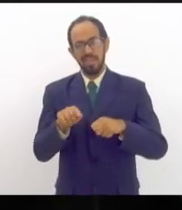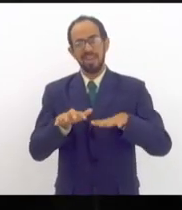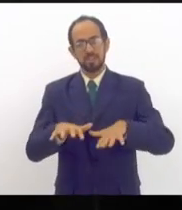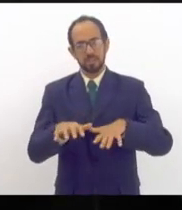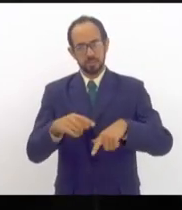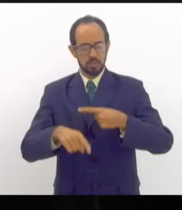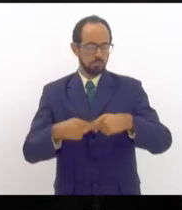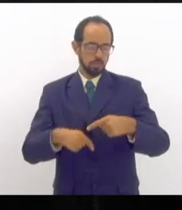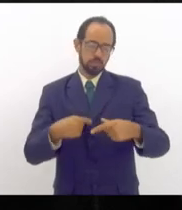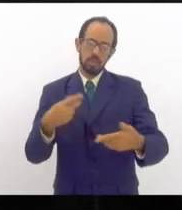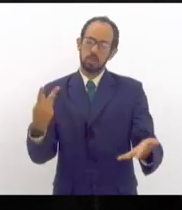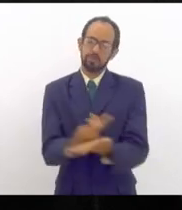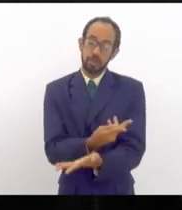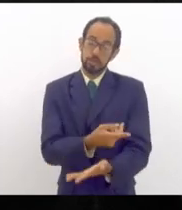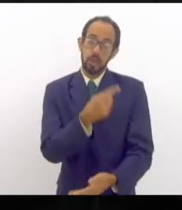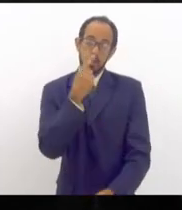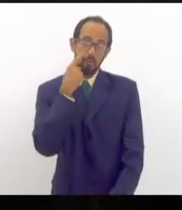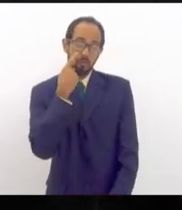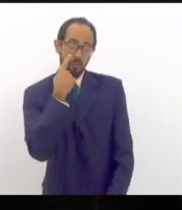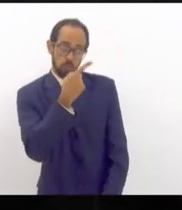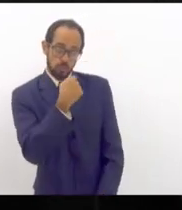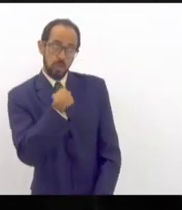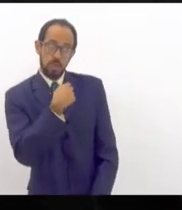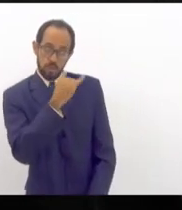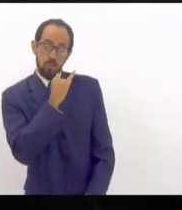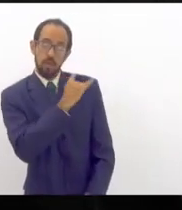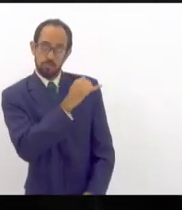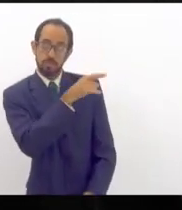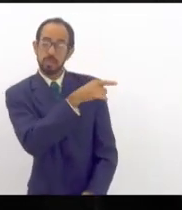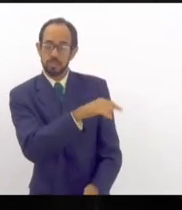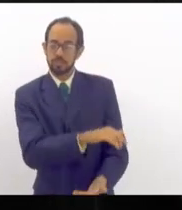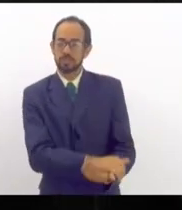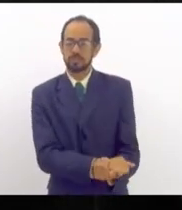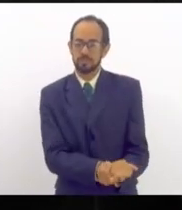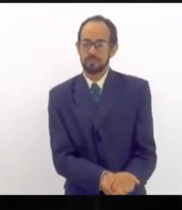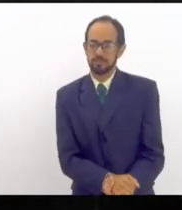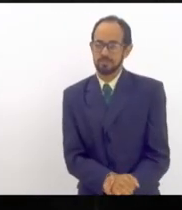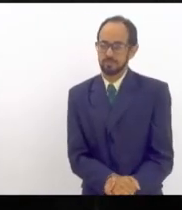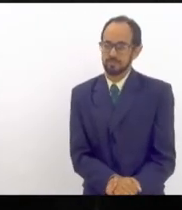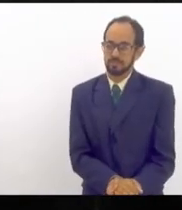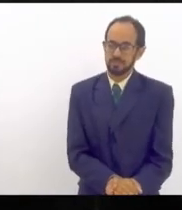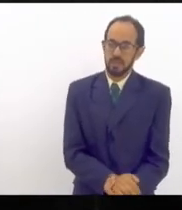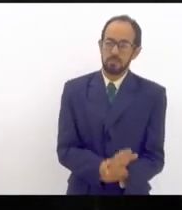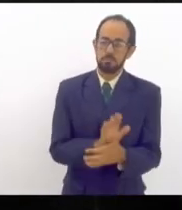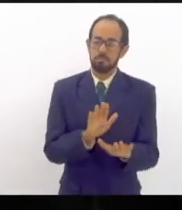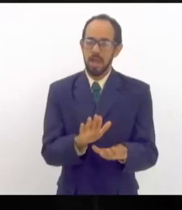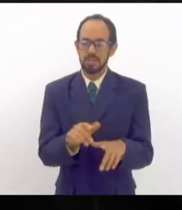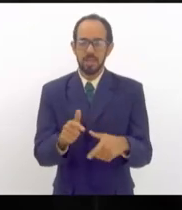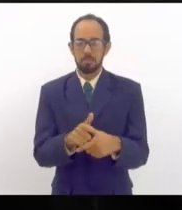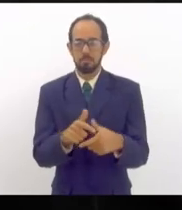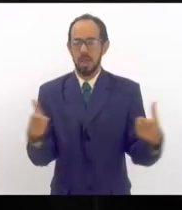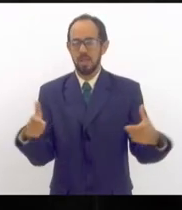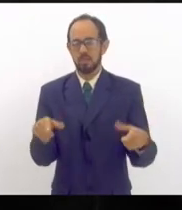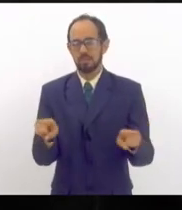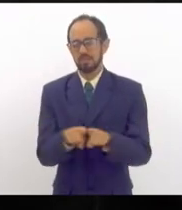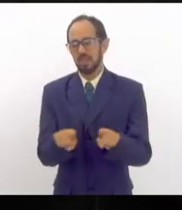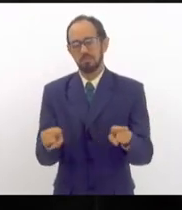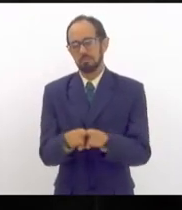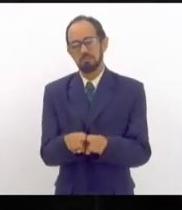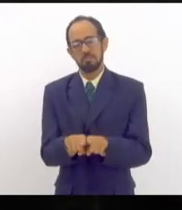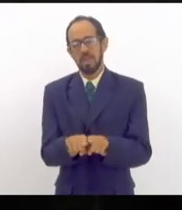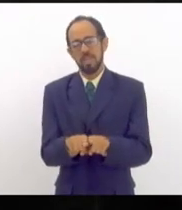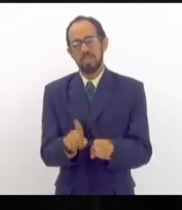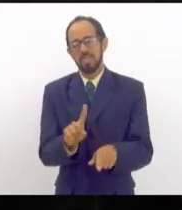acontece se diz assim eu havia previsto mas grande maioria das previsões também não ocorre